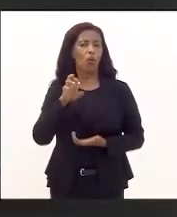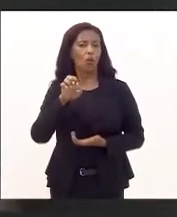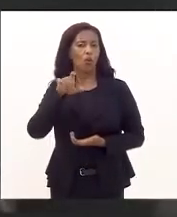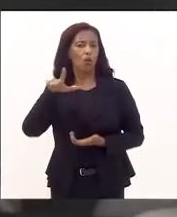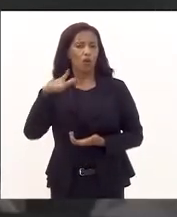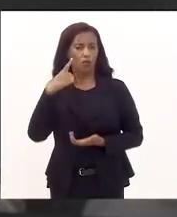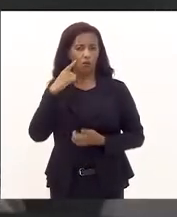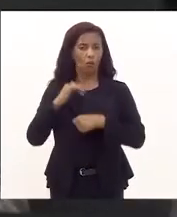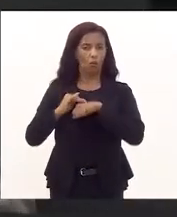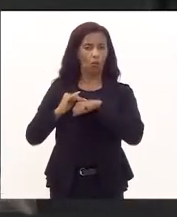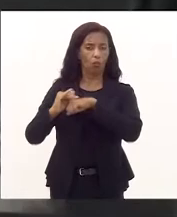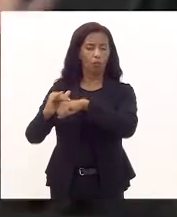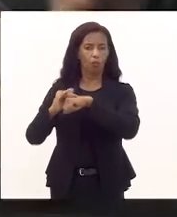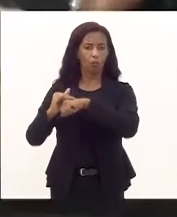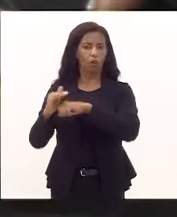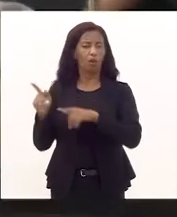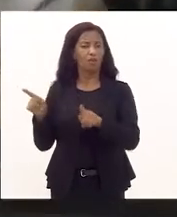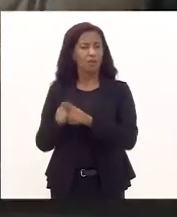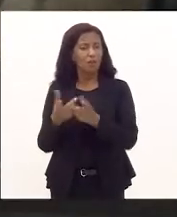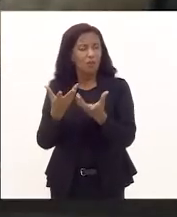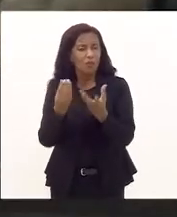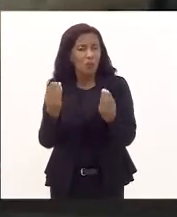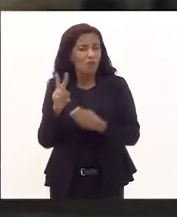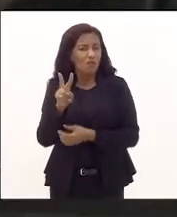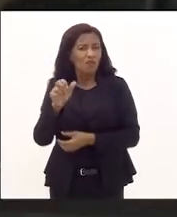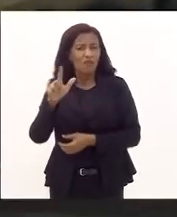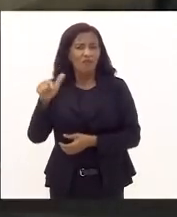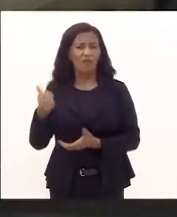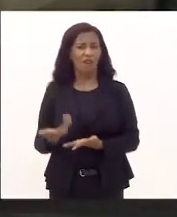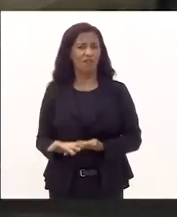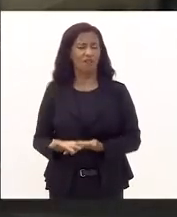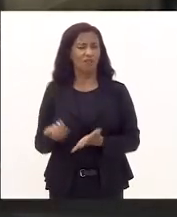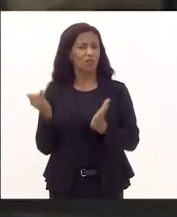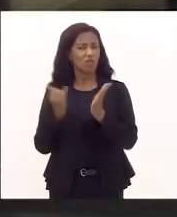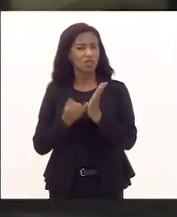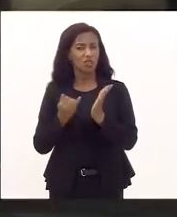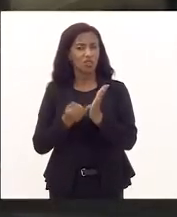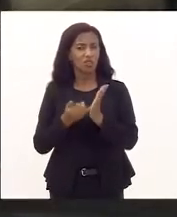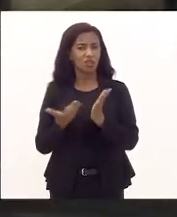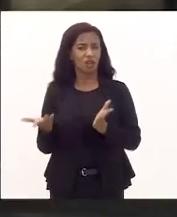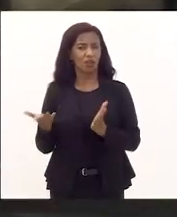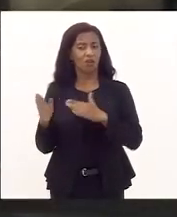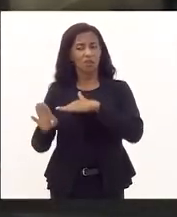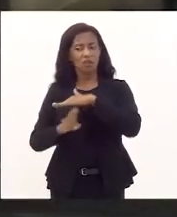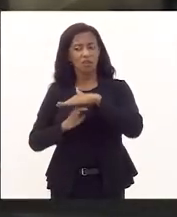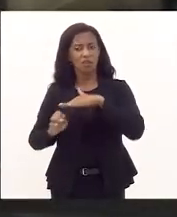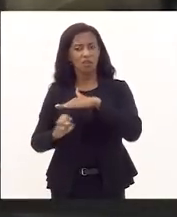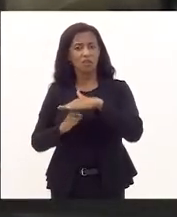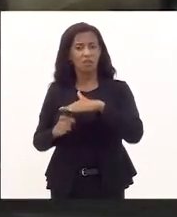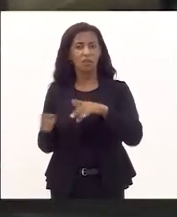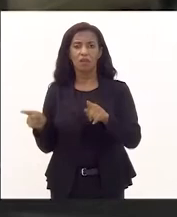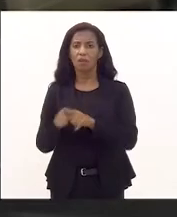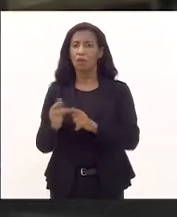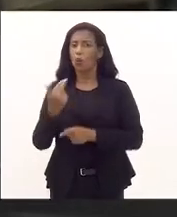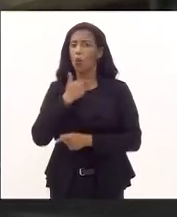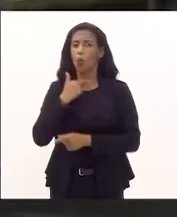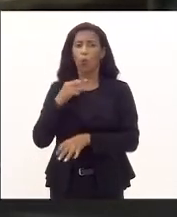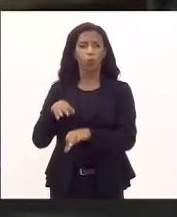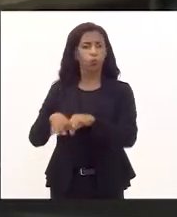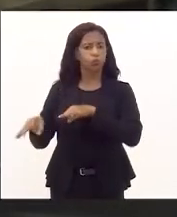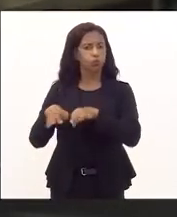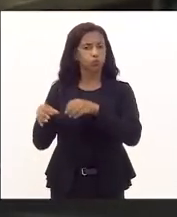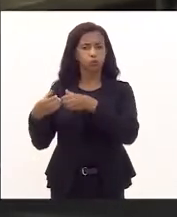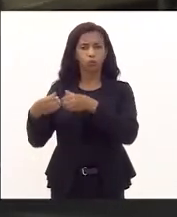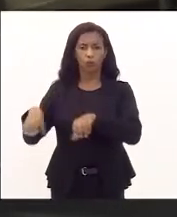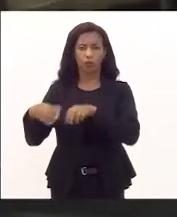estive conversando com ela. Então, tem vagas ainda abertas desse edital. Essa empresa Exatos não deveria elaborar nenhum